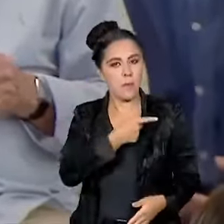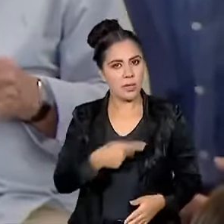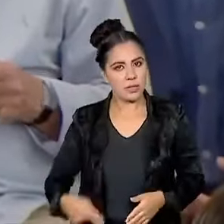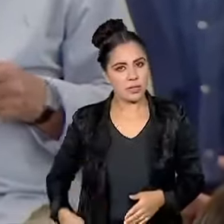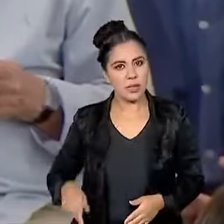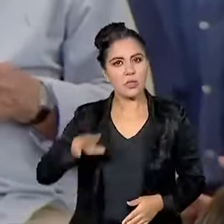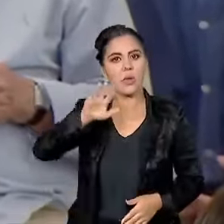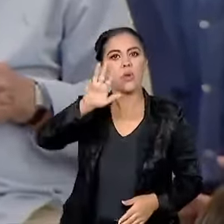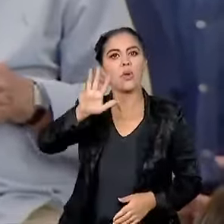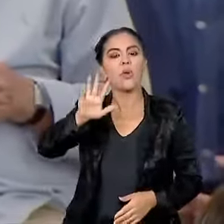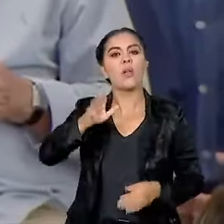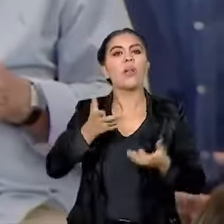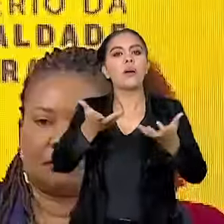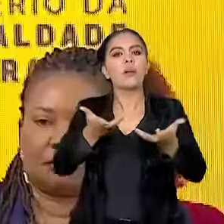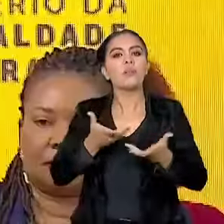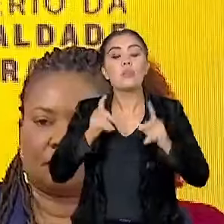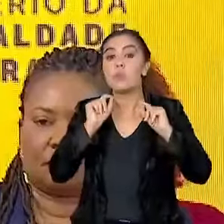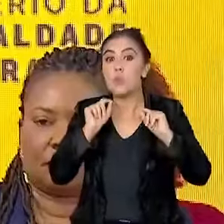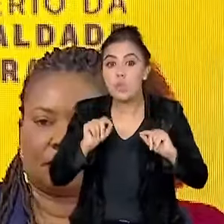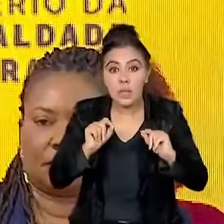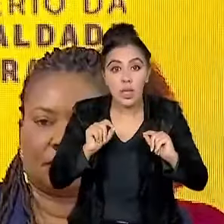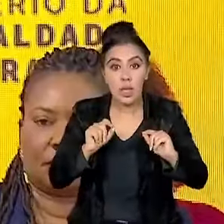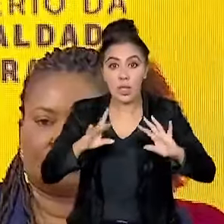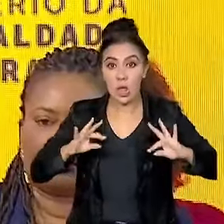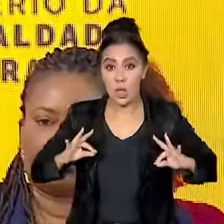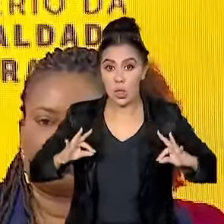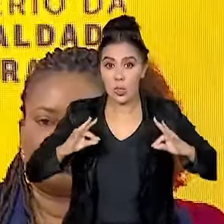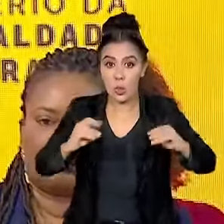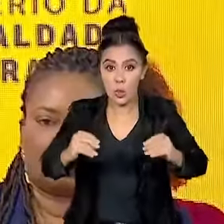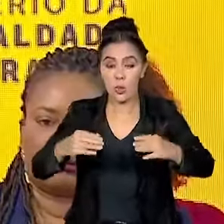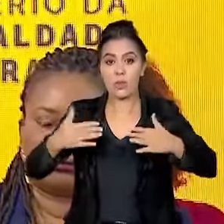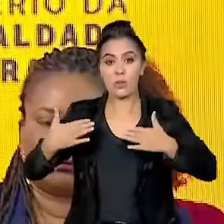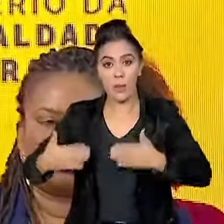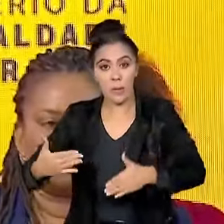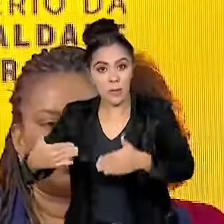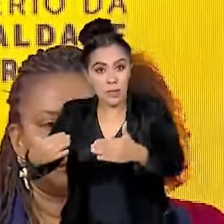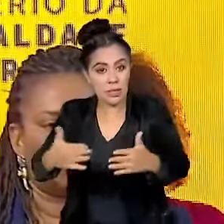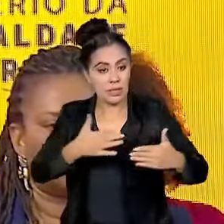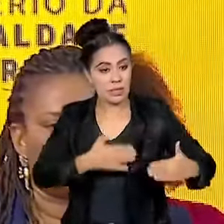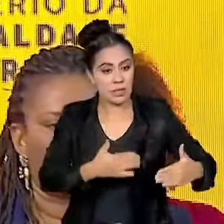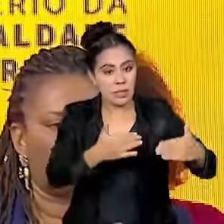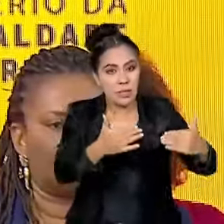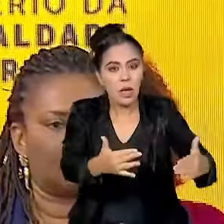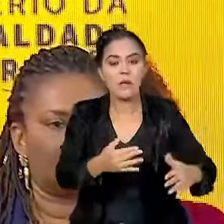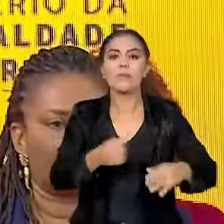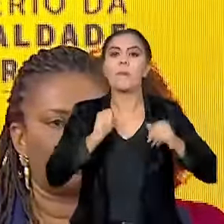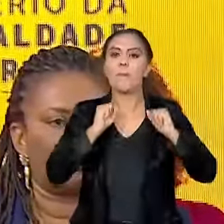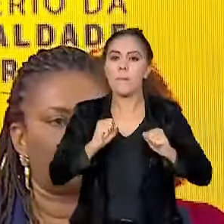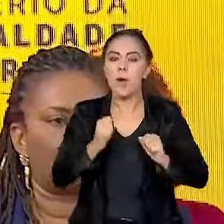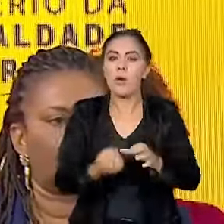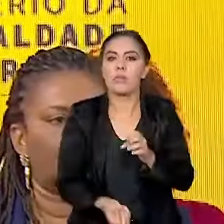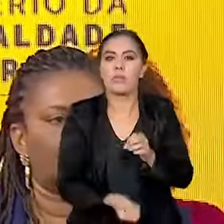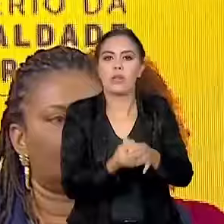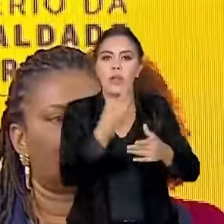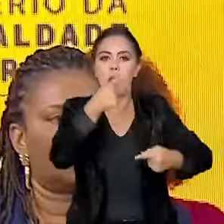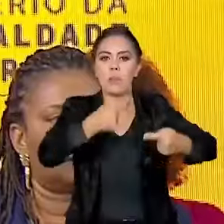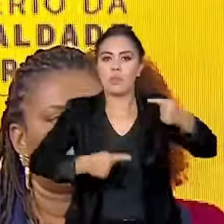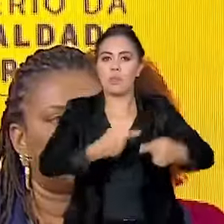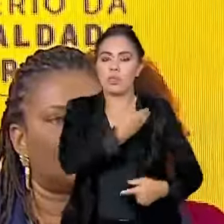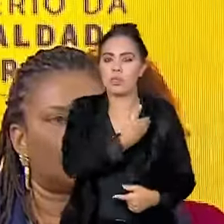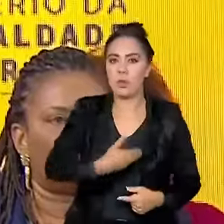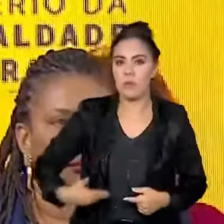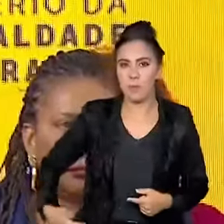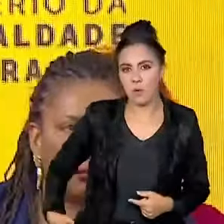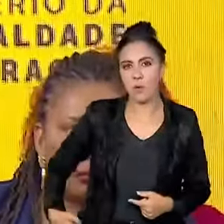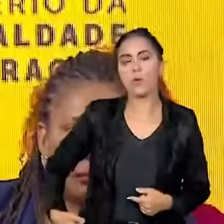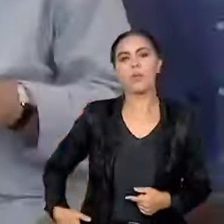determinou que todos os ministérios pudessem ter políticas públicas para a juventude e nós estamos organizando isso